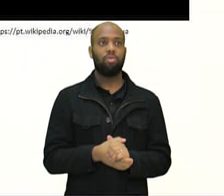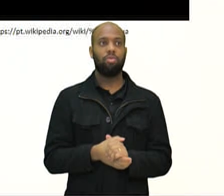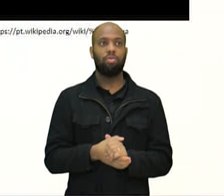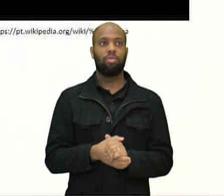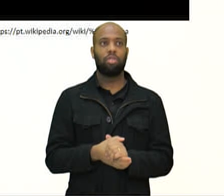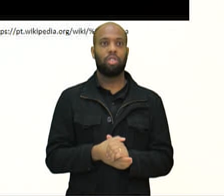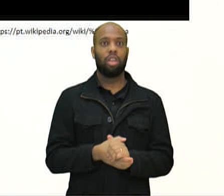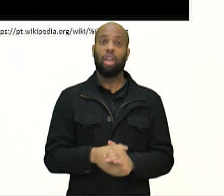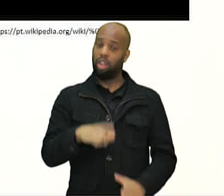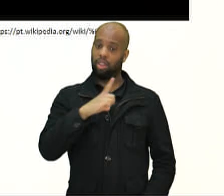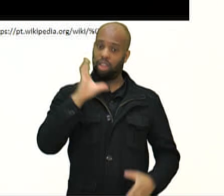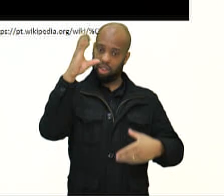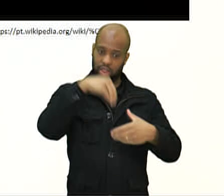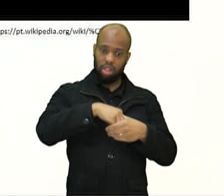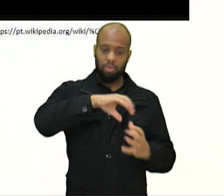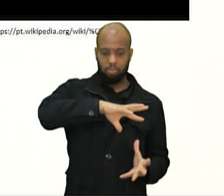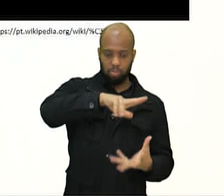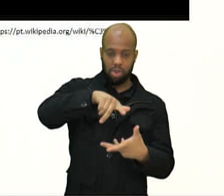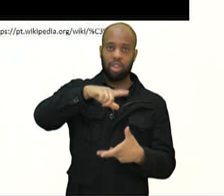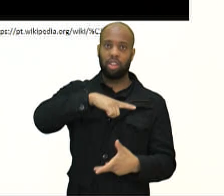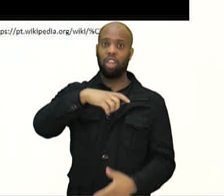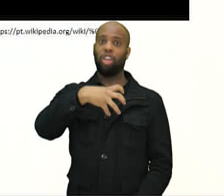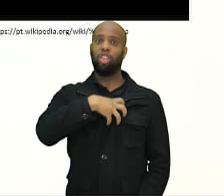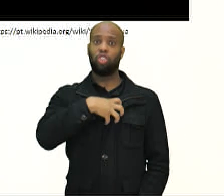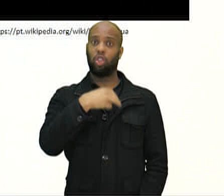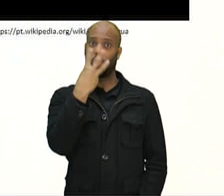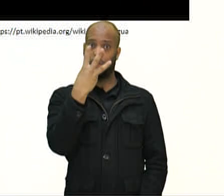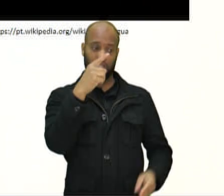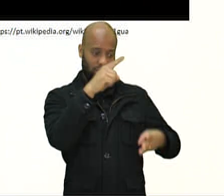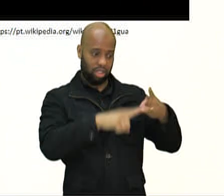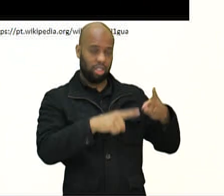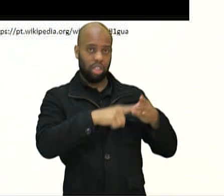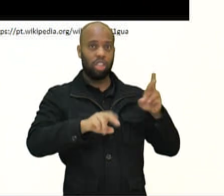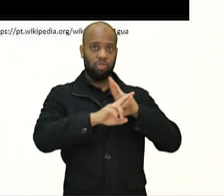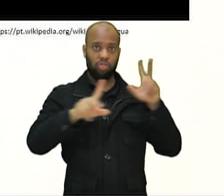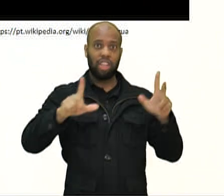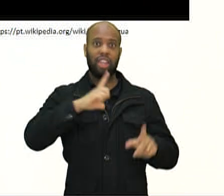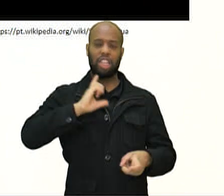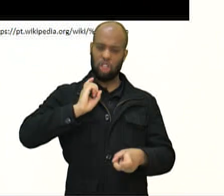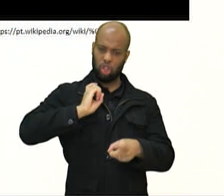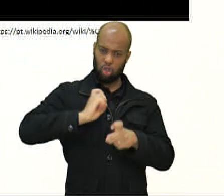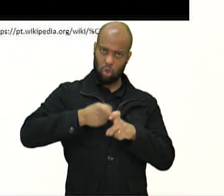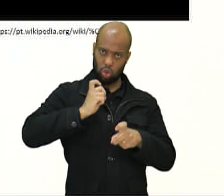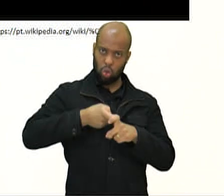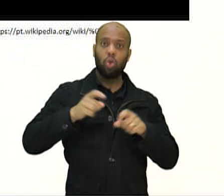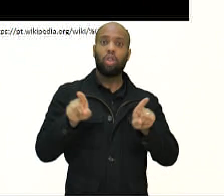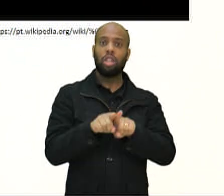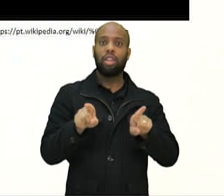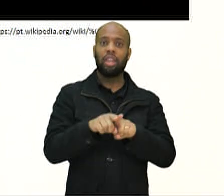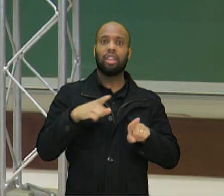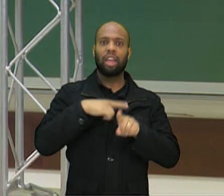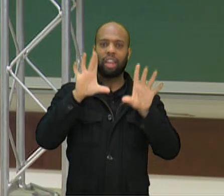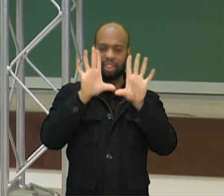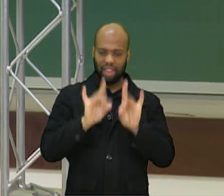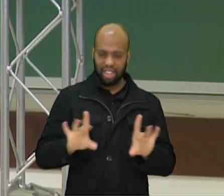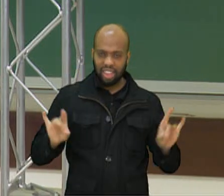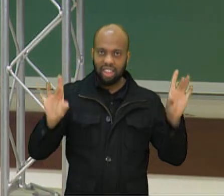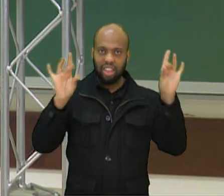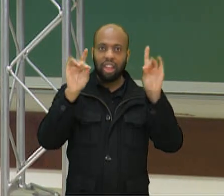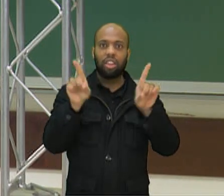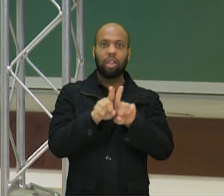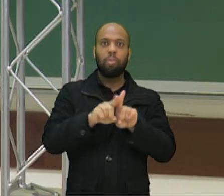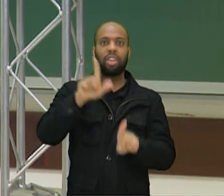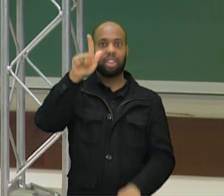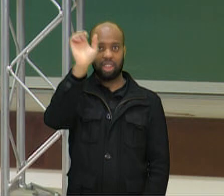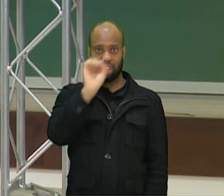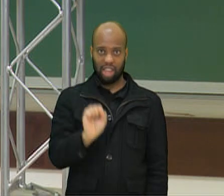em nosso planeta em 3 estados físicos, sólido, líquido e gasoso. Então a água ela vai estar presente no estado